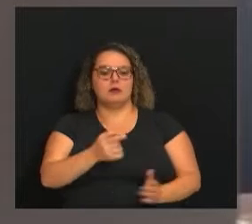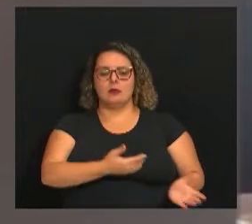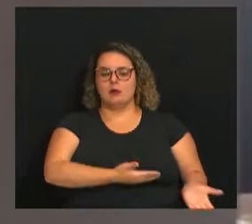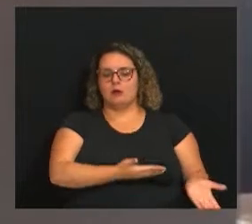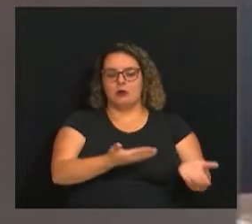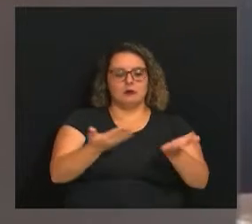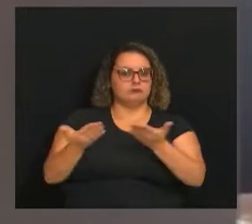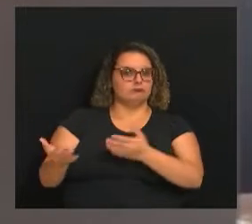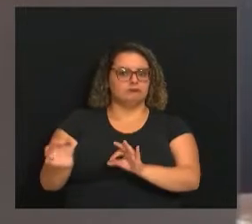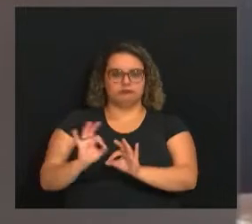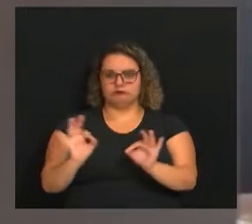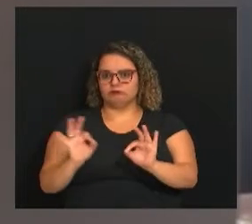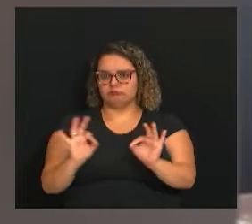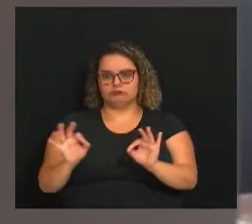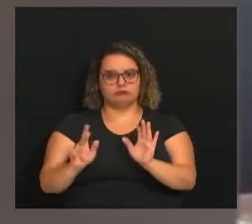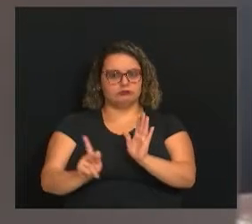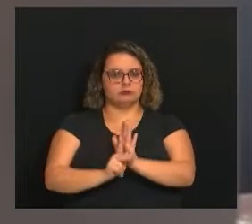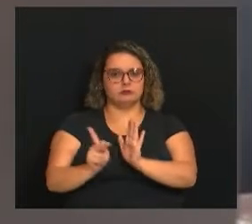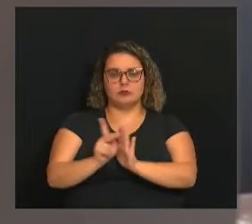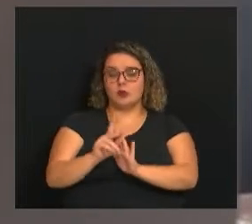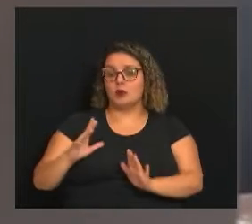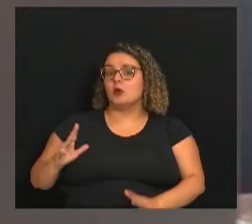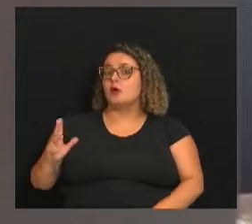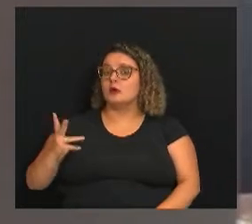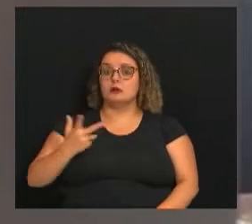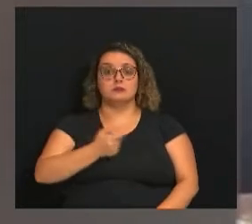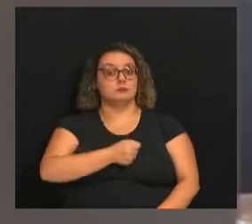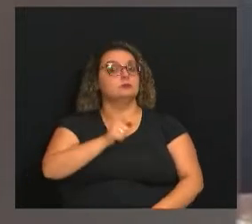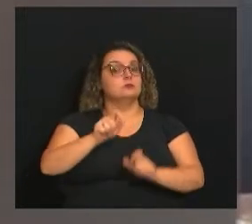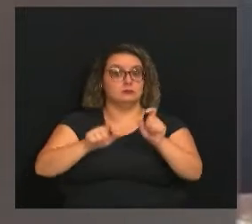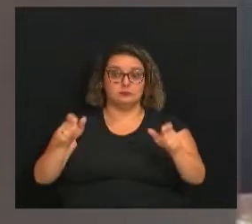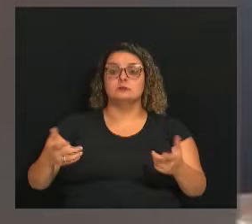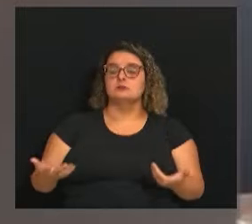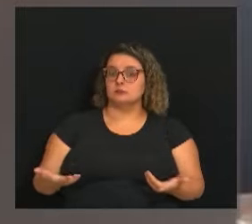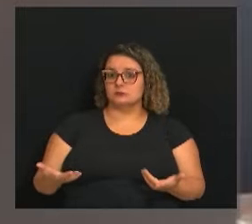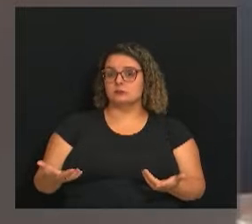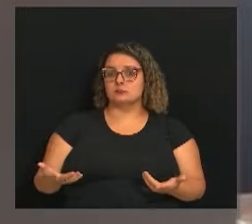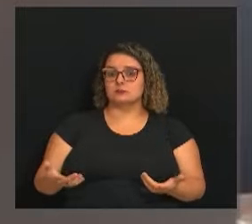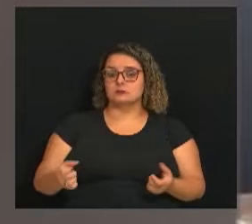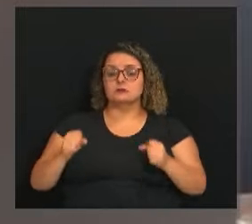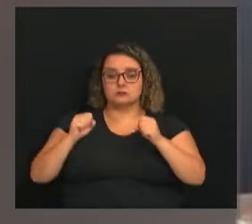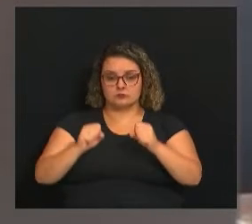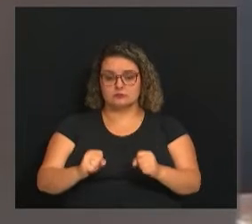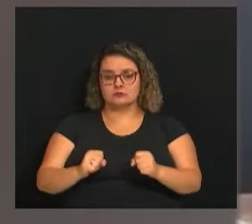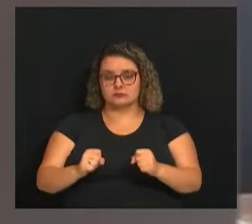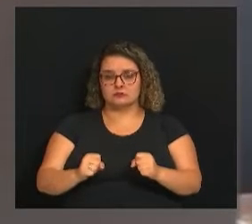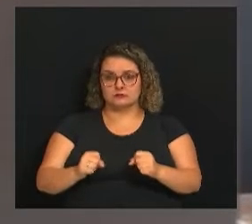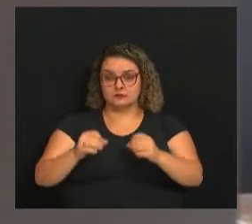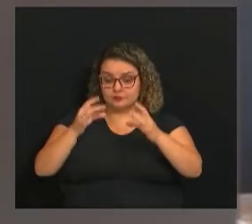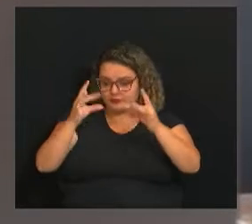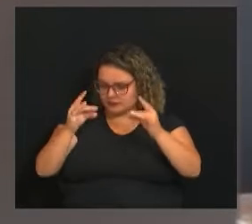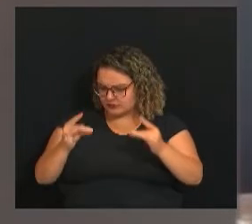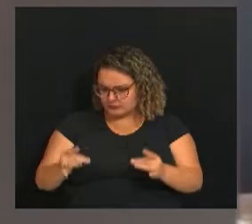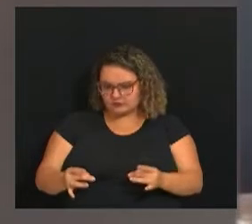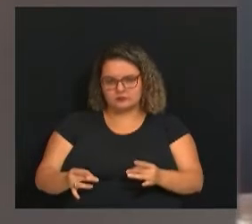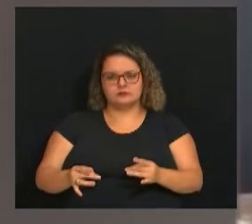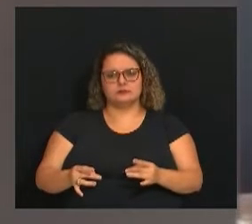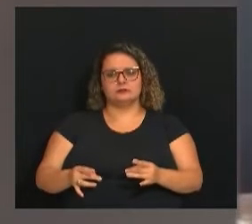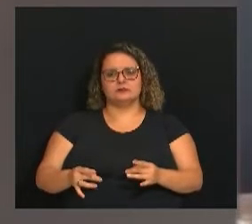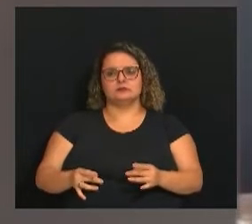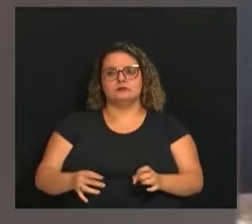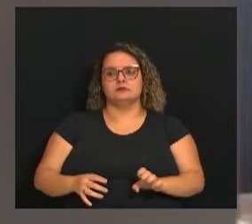de socorro à população. E aí a gente pode até apontar aí os pequenos produtores, os